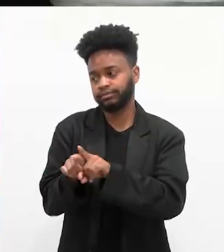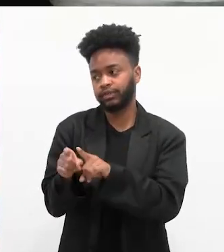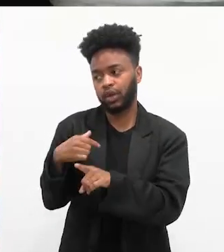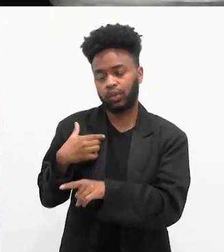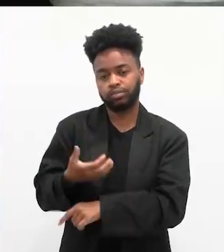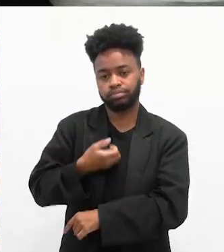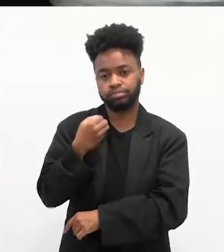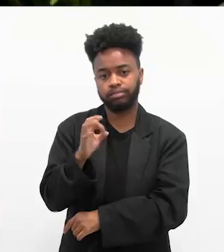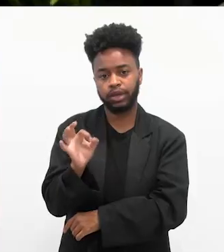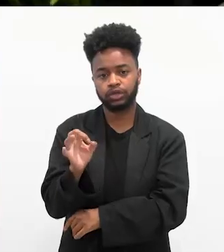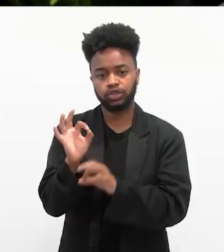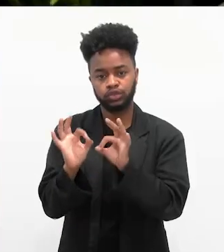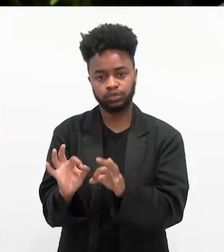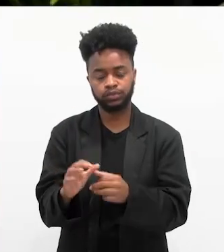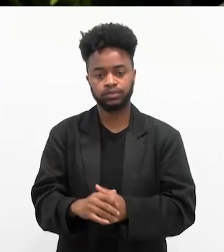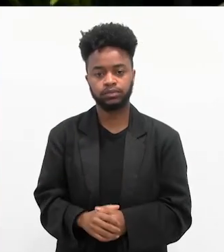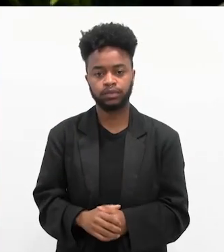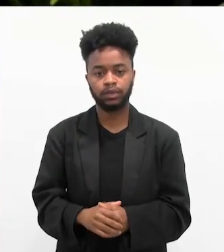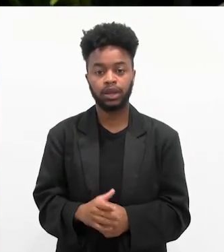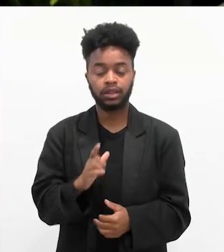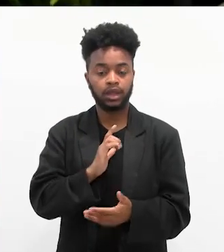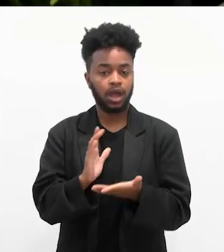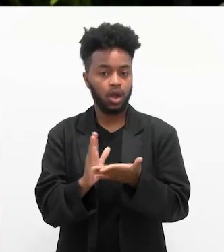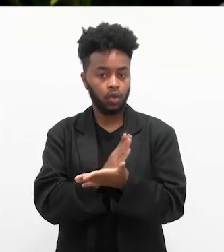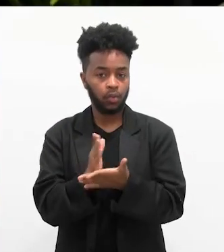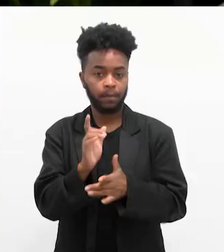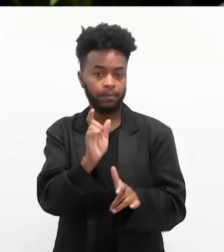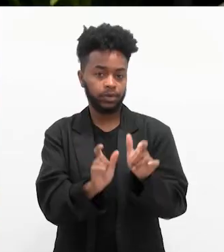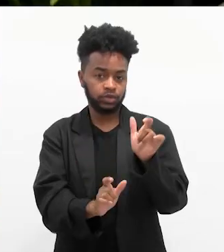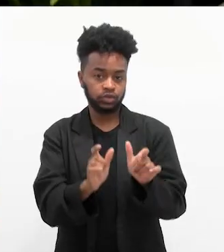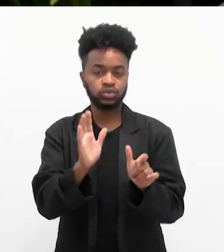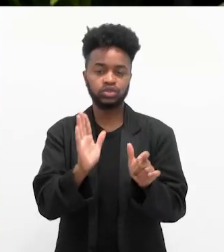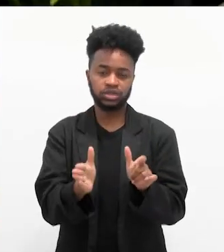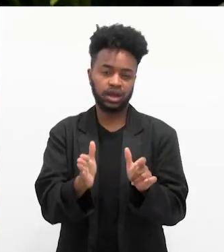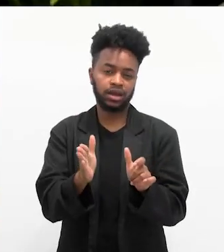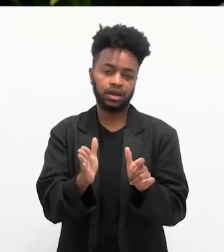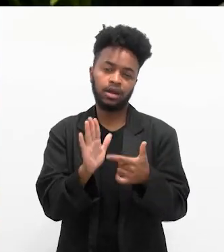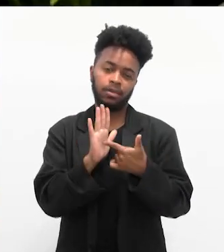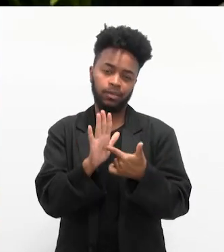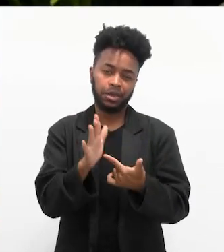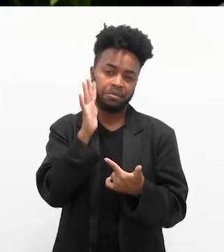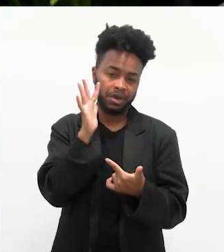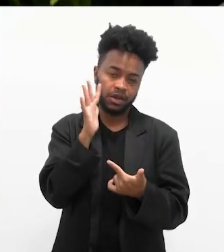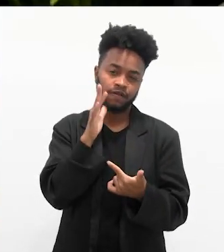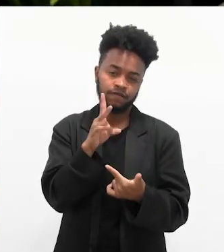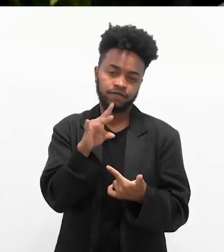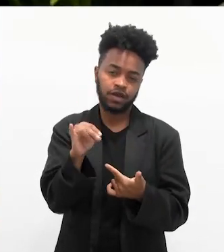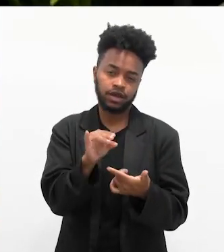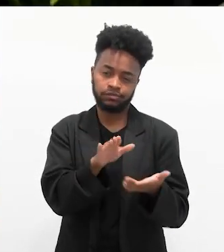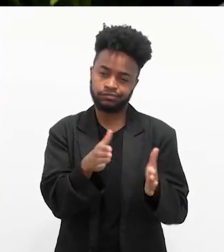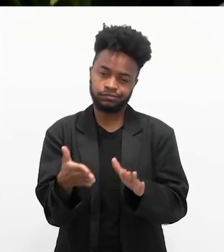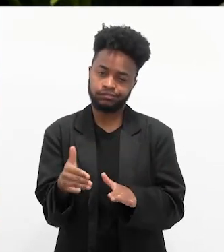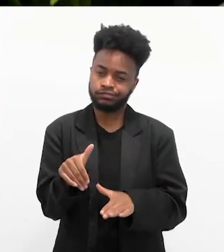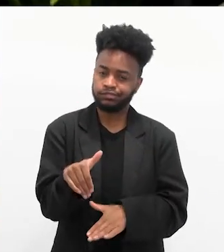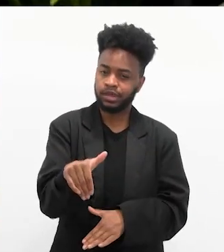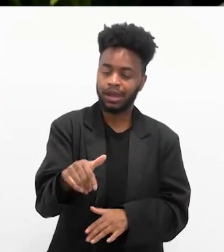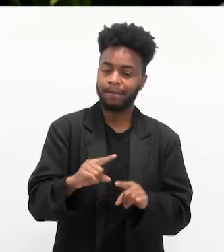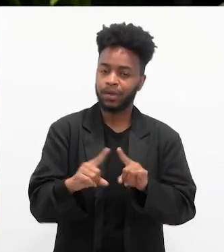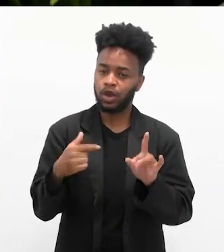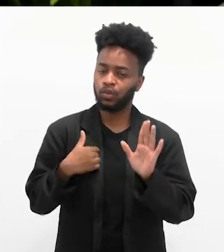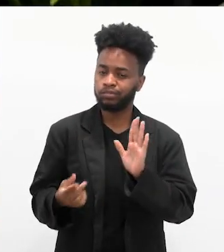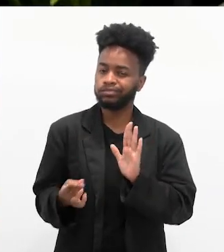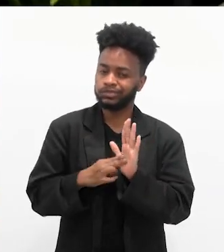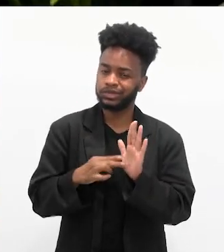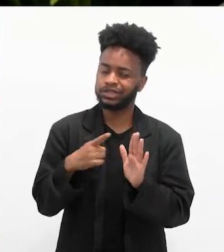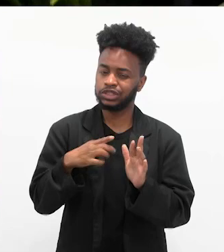né? Fui totalmente pego de surpresa. Algumas pessoas já faziam alguns prognósticos, assim, imaginando que ele ia partir em